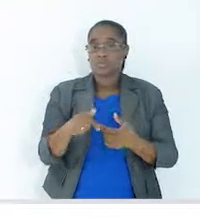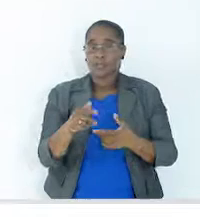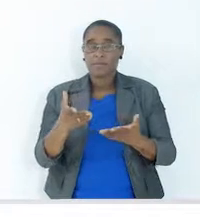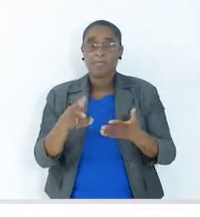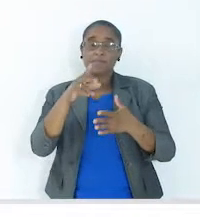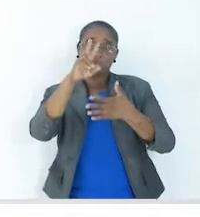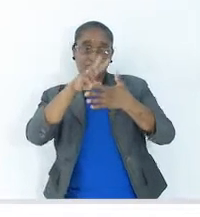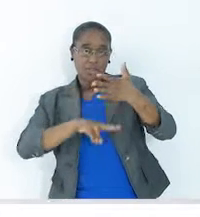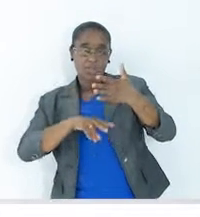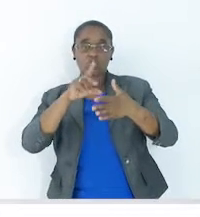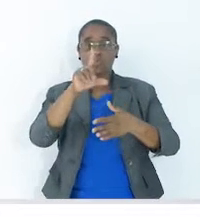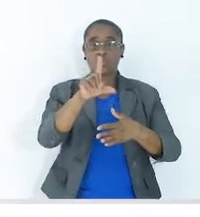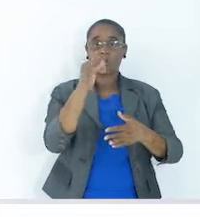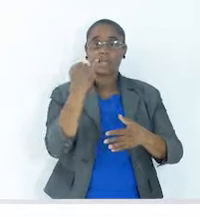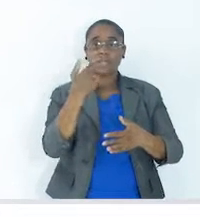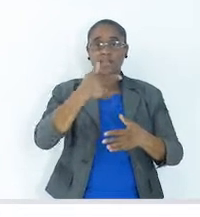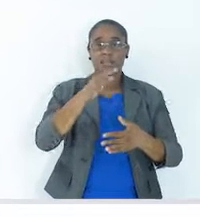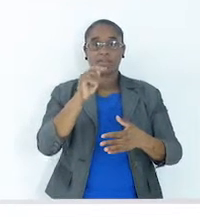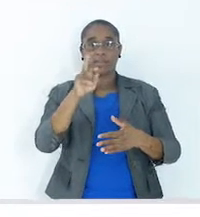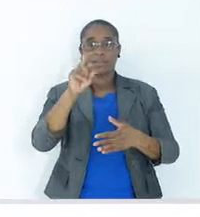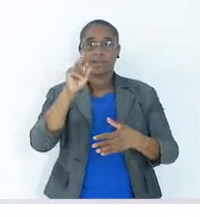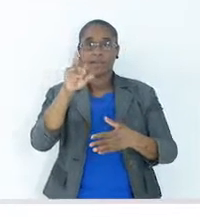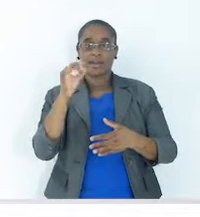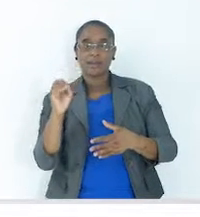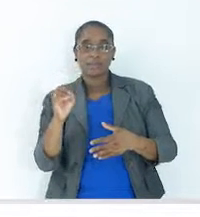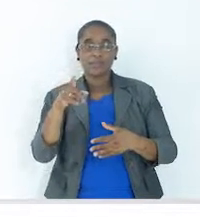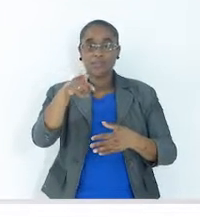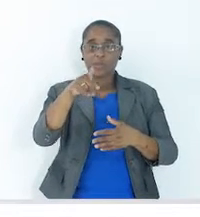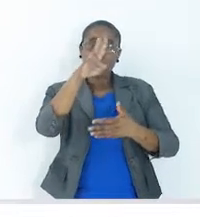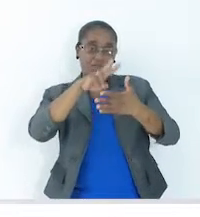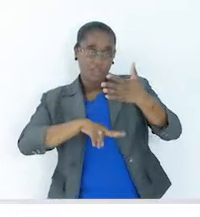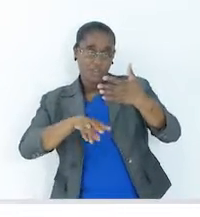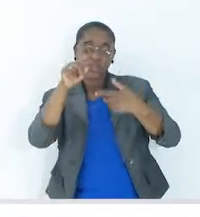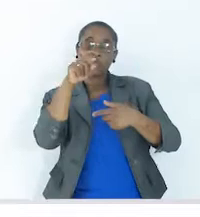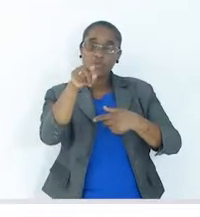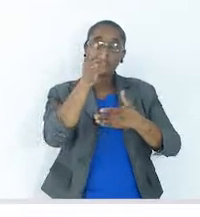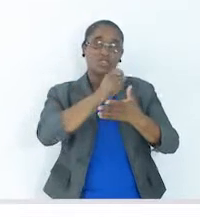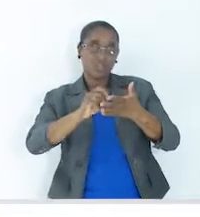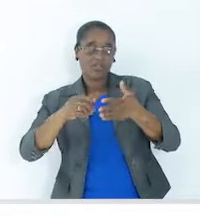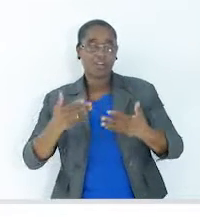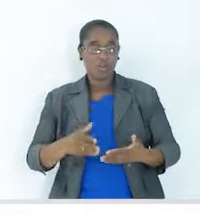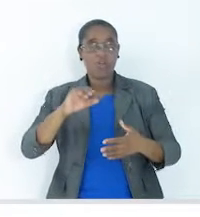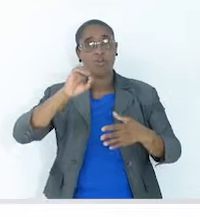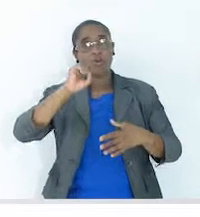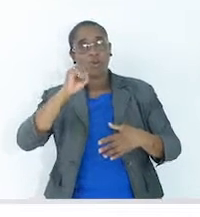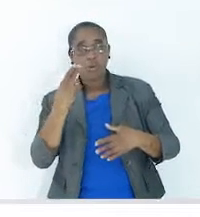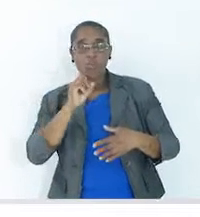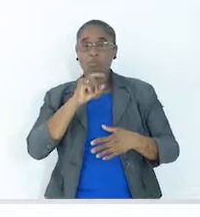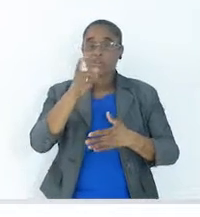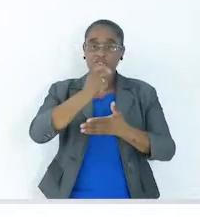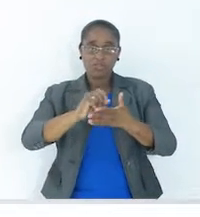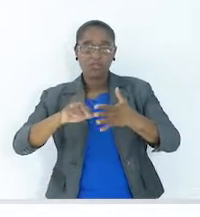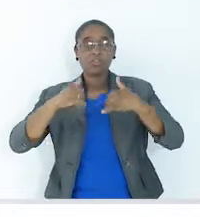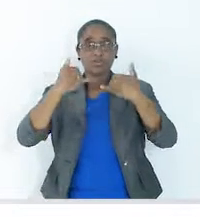texto literário. Que é o quê? É aquele texto que tu escreveste lá agora, ou podes escrever depois, que tem totalmente